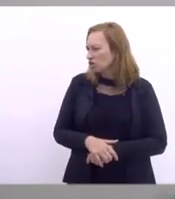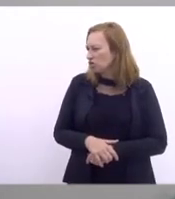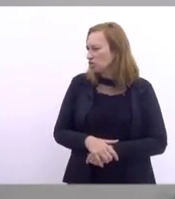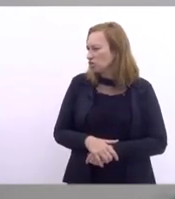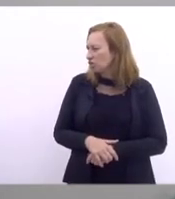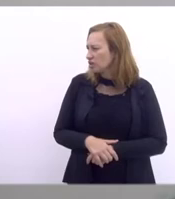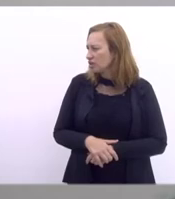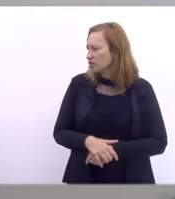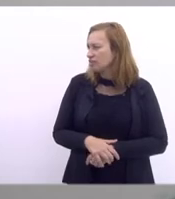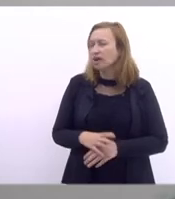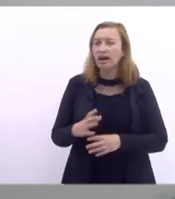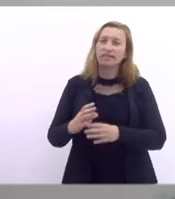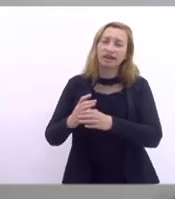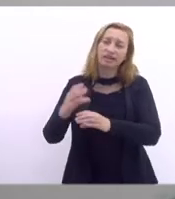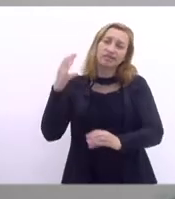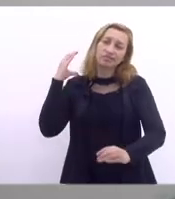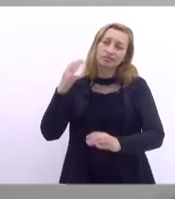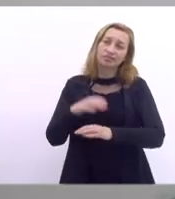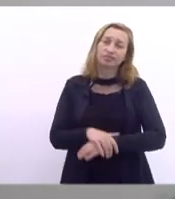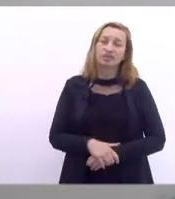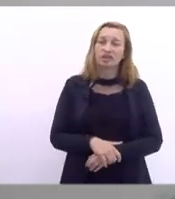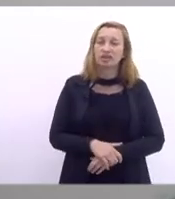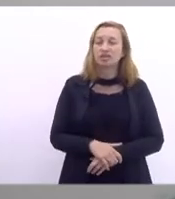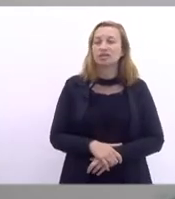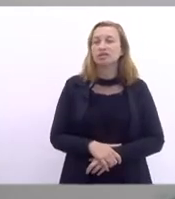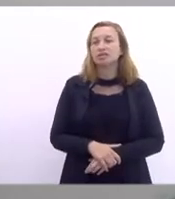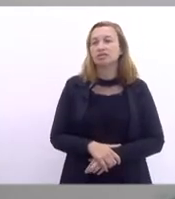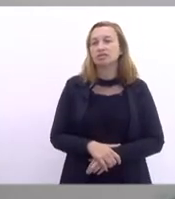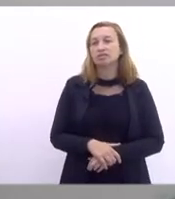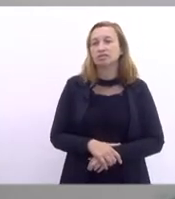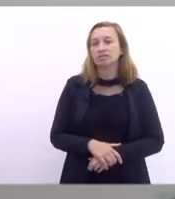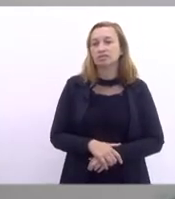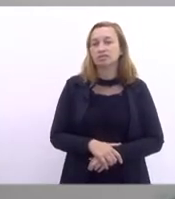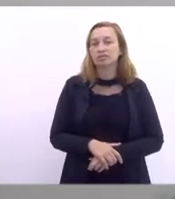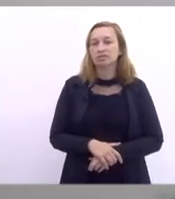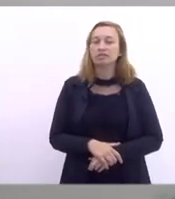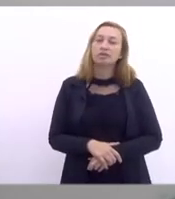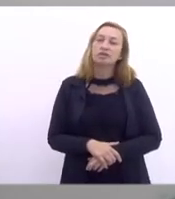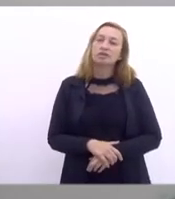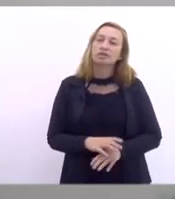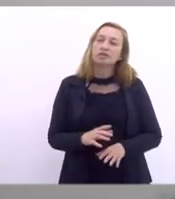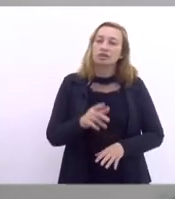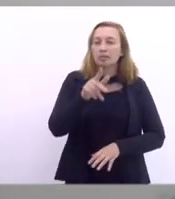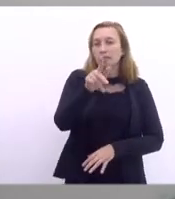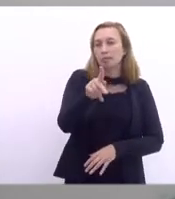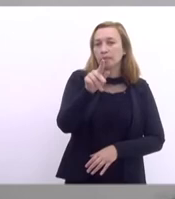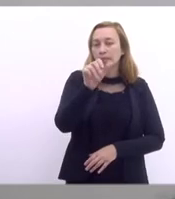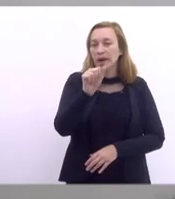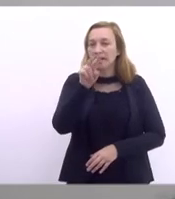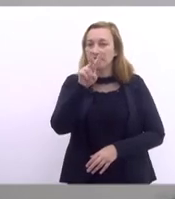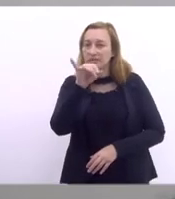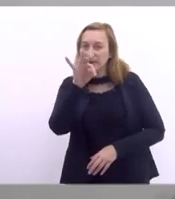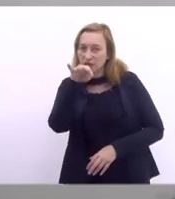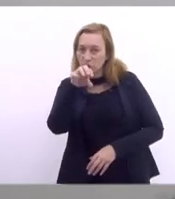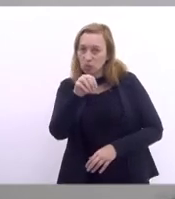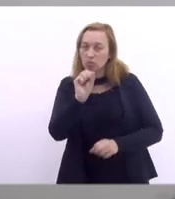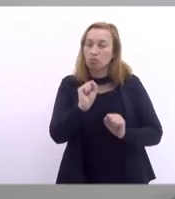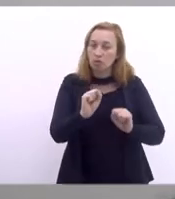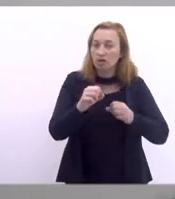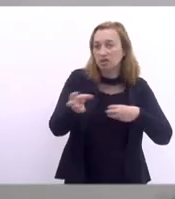quando você dimenciona um pavimento ele pode ser um pavimento flexível